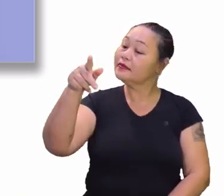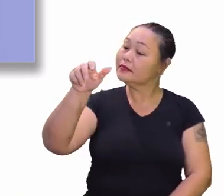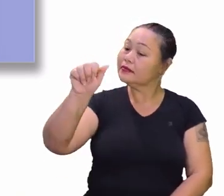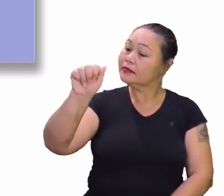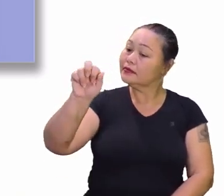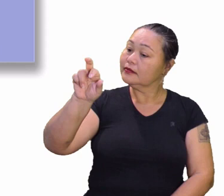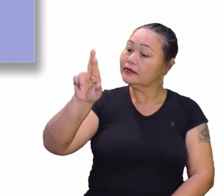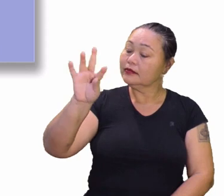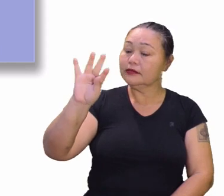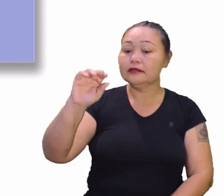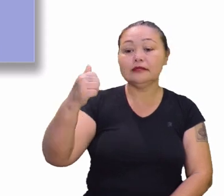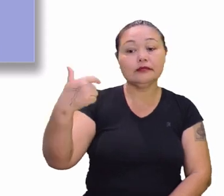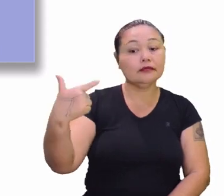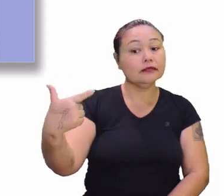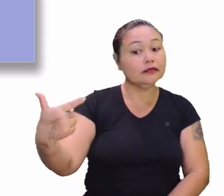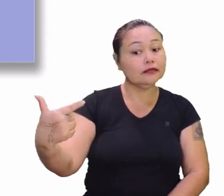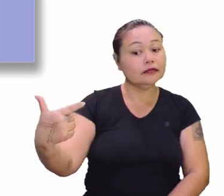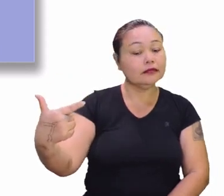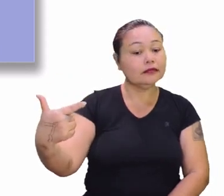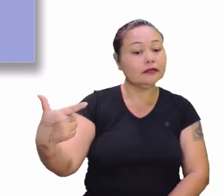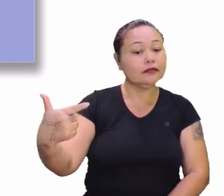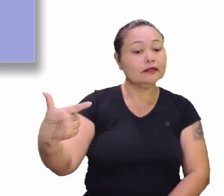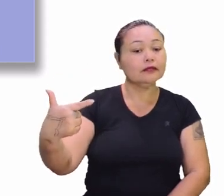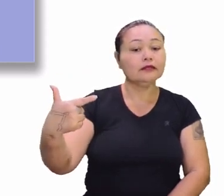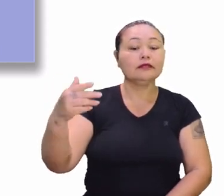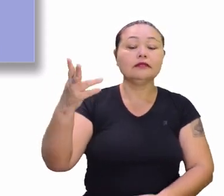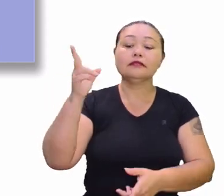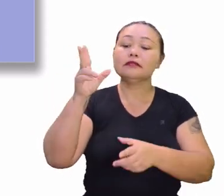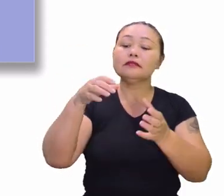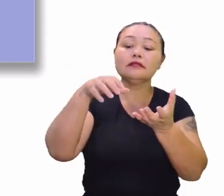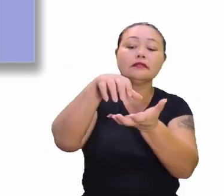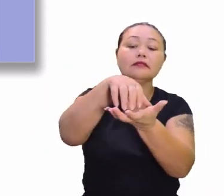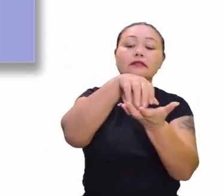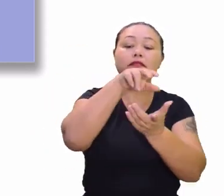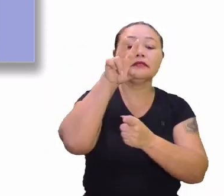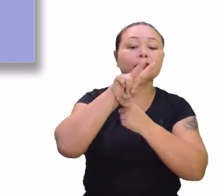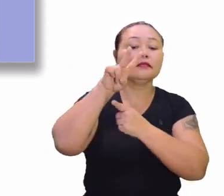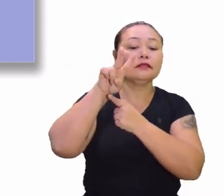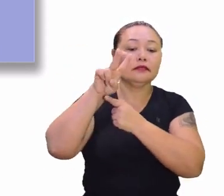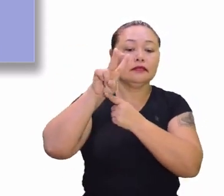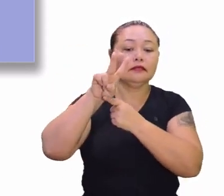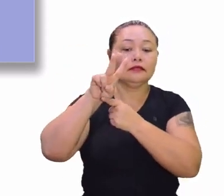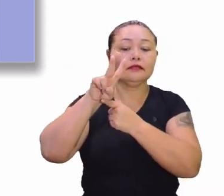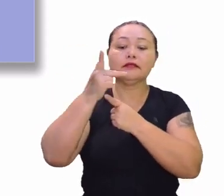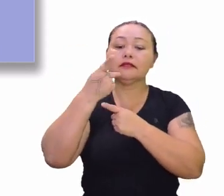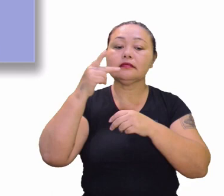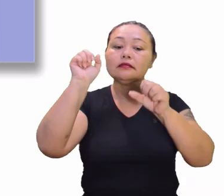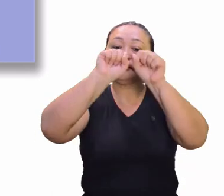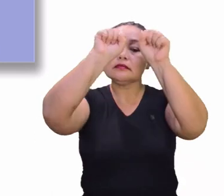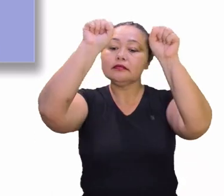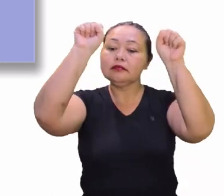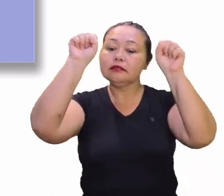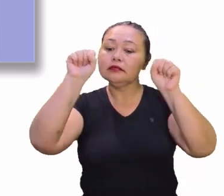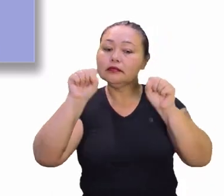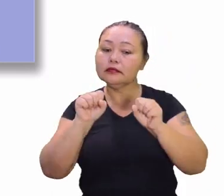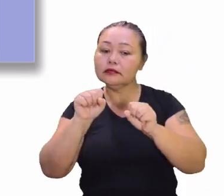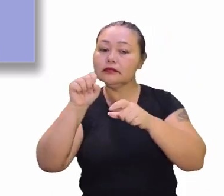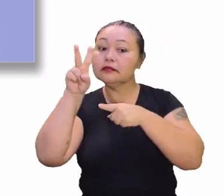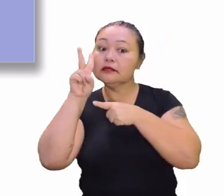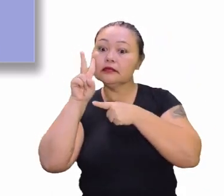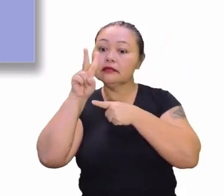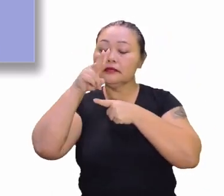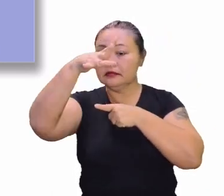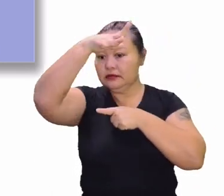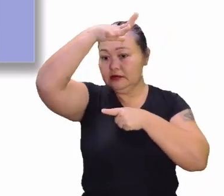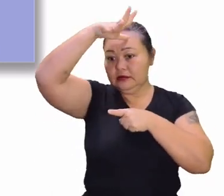2. Bem, nós vamos ver unidades de conservação. Nós vamos falar sobre o sistema de vigilância